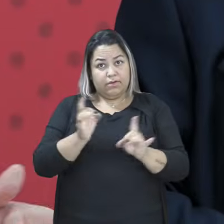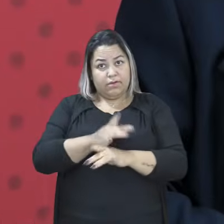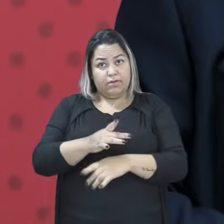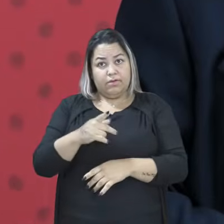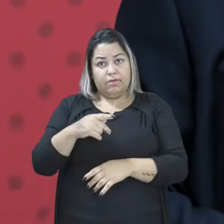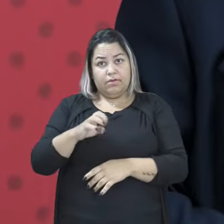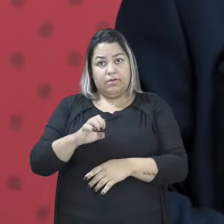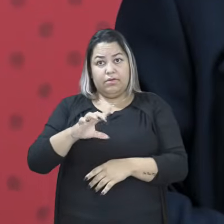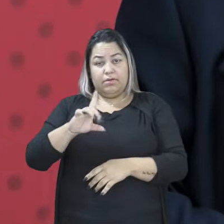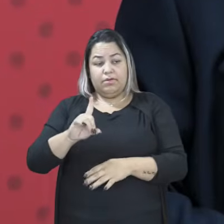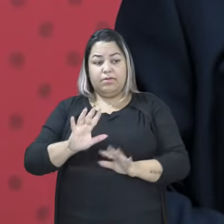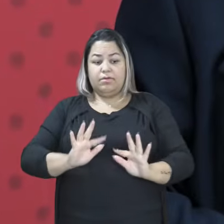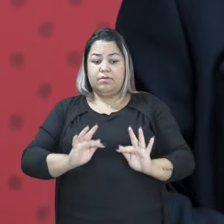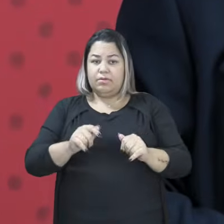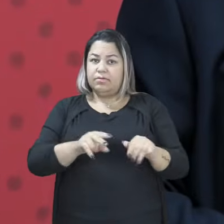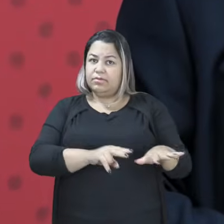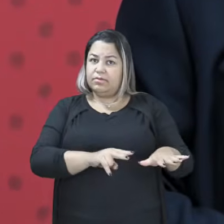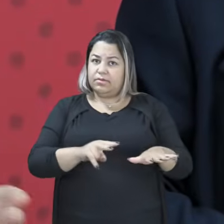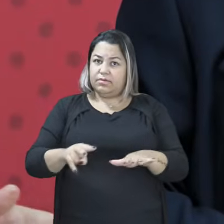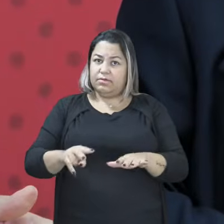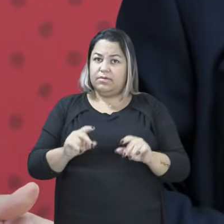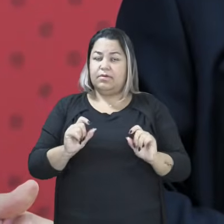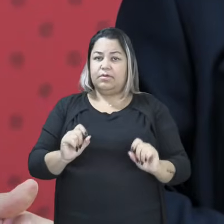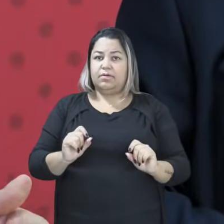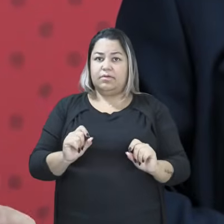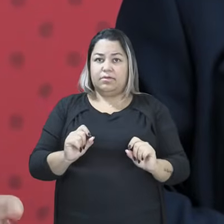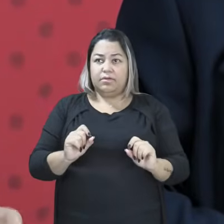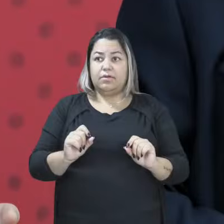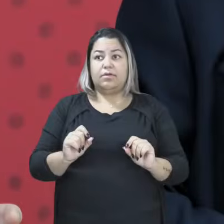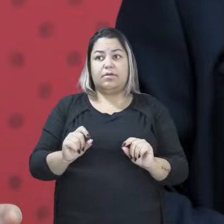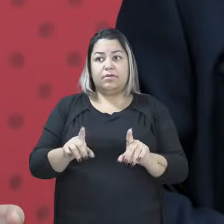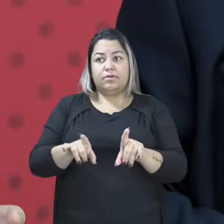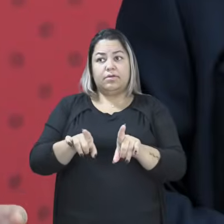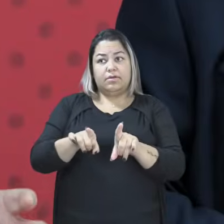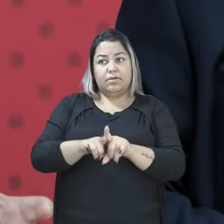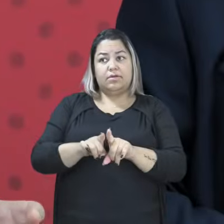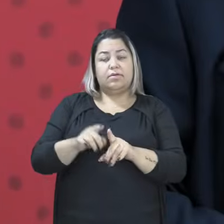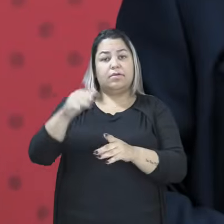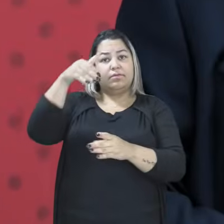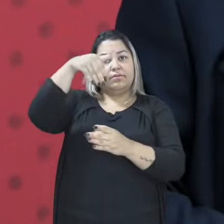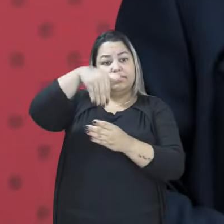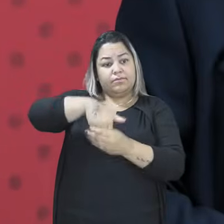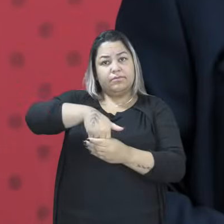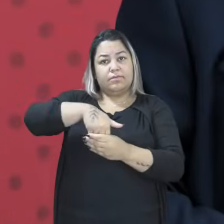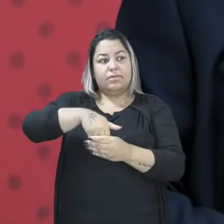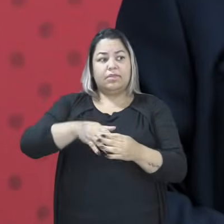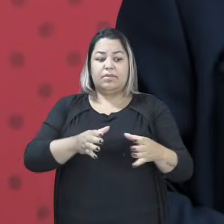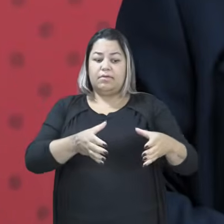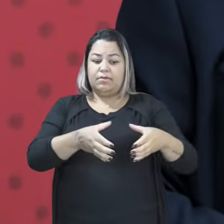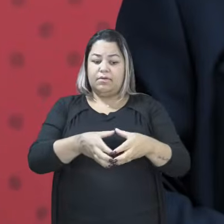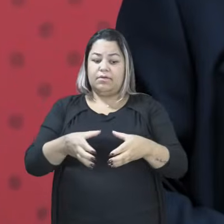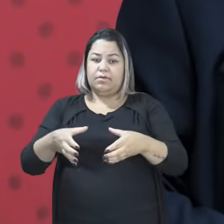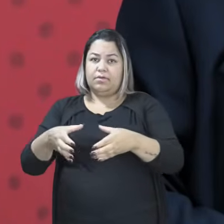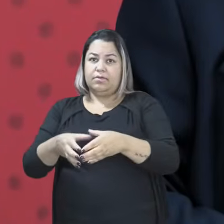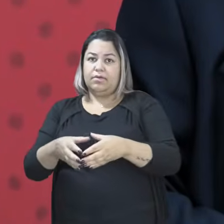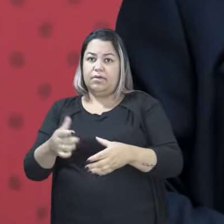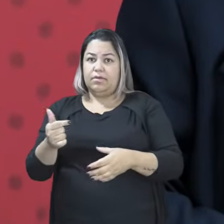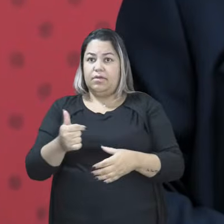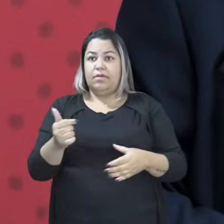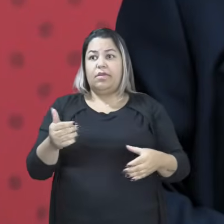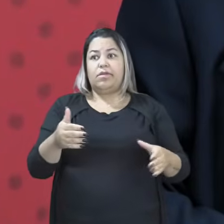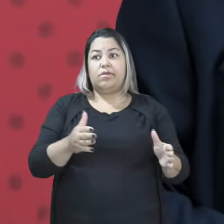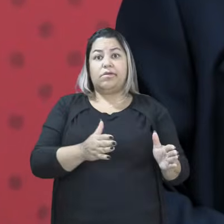final de semana por conta do ponto de vista da votação das chapas, né? Ainda nós temos segundo turno para